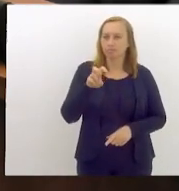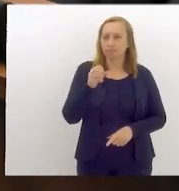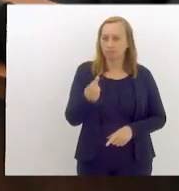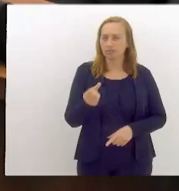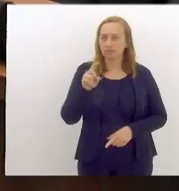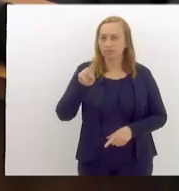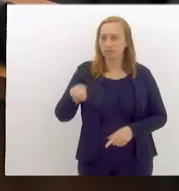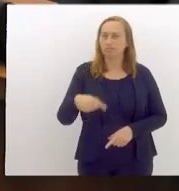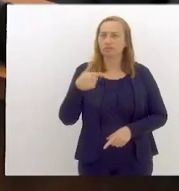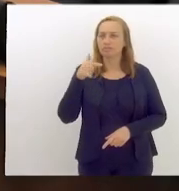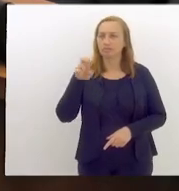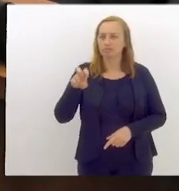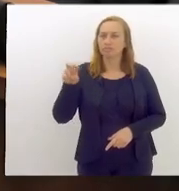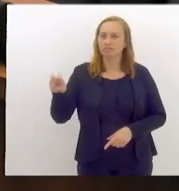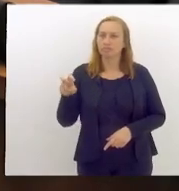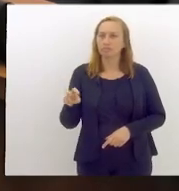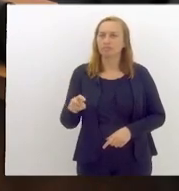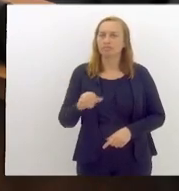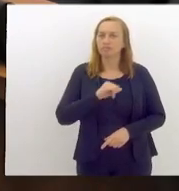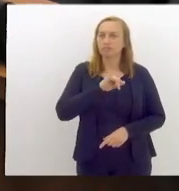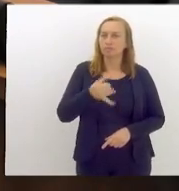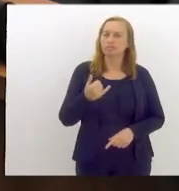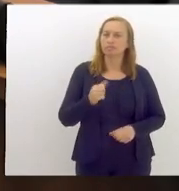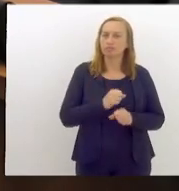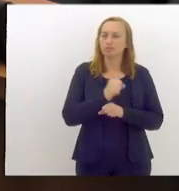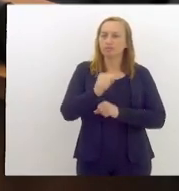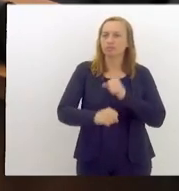garantia a partir de Janeiro do ano que vem